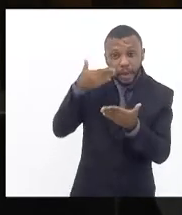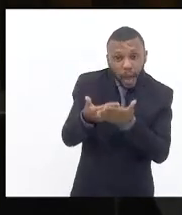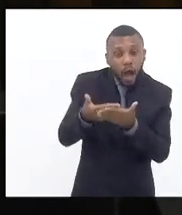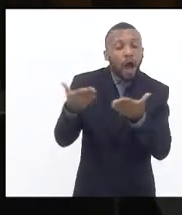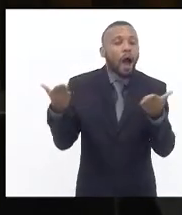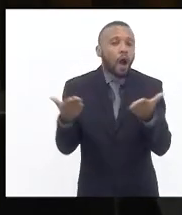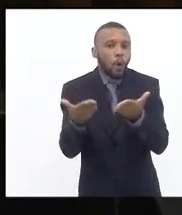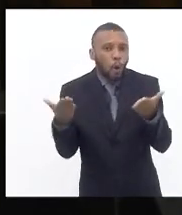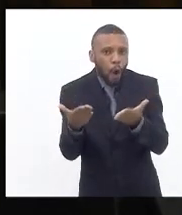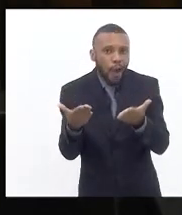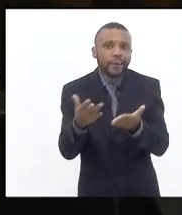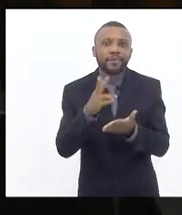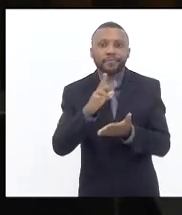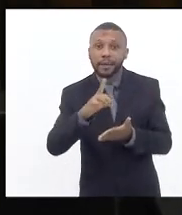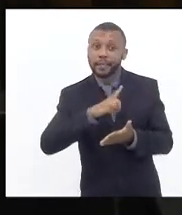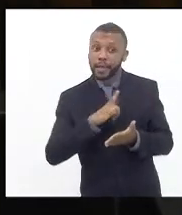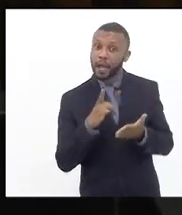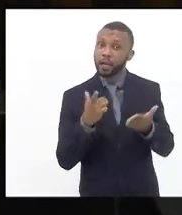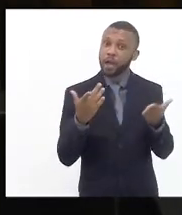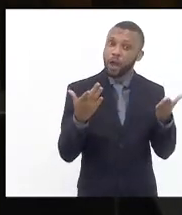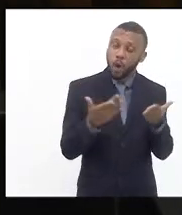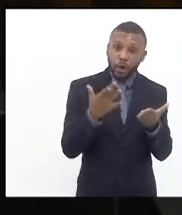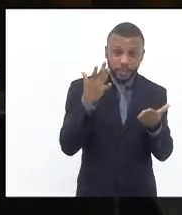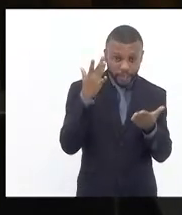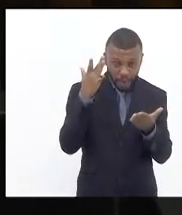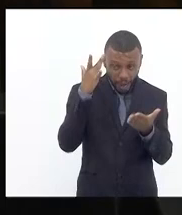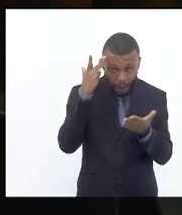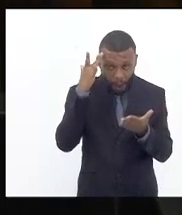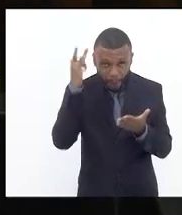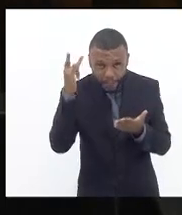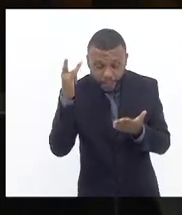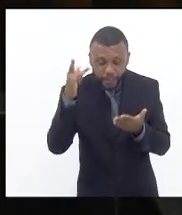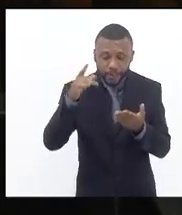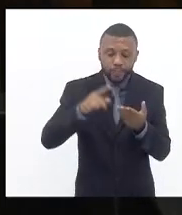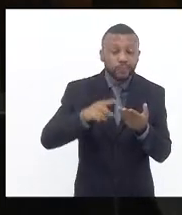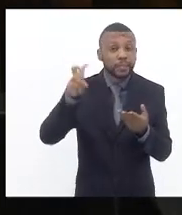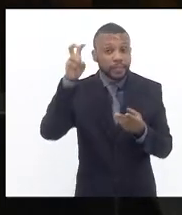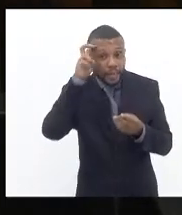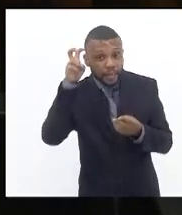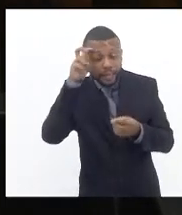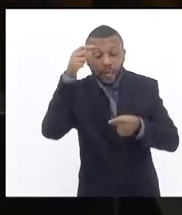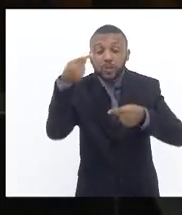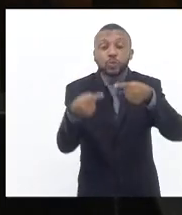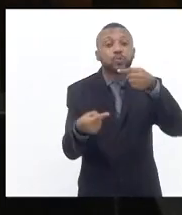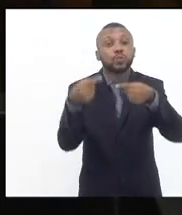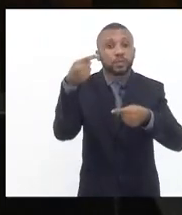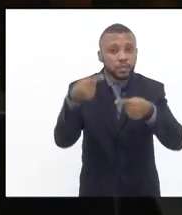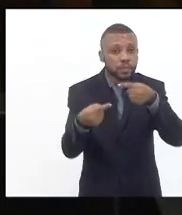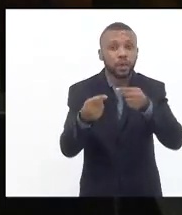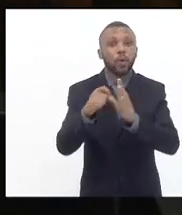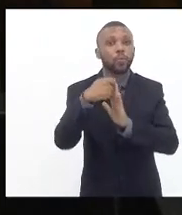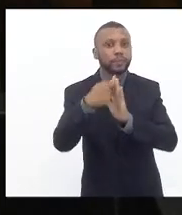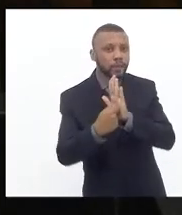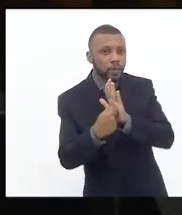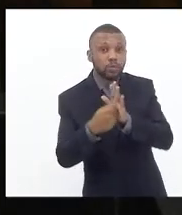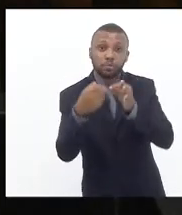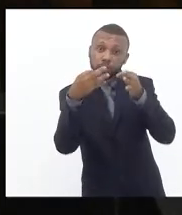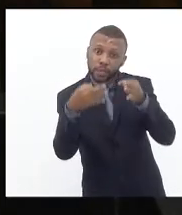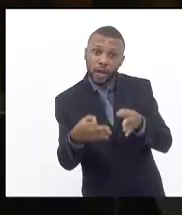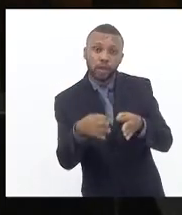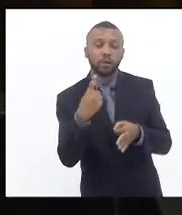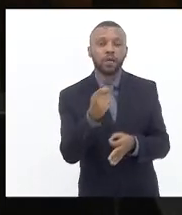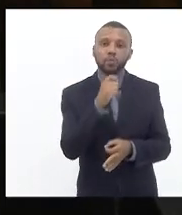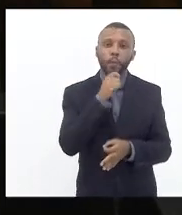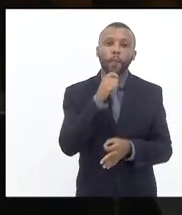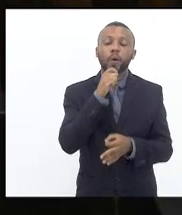fazendo aqui fará amanhã e na quinta-feira é discutir o texto será um texto de ajuste Eu tenho convicção que nós não Deixaremos